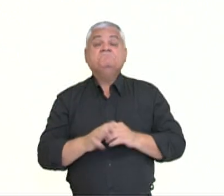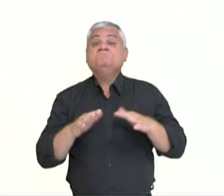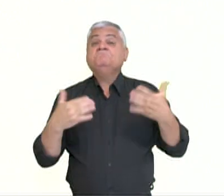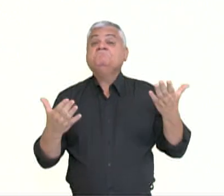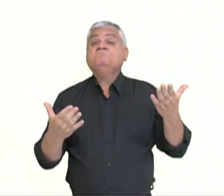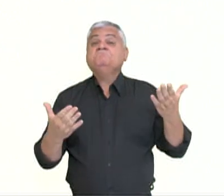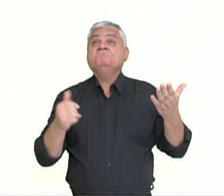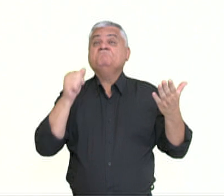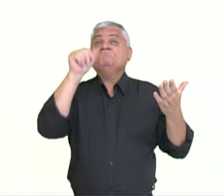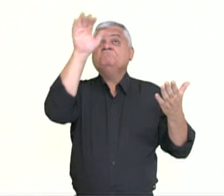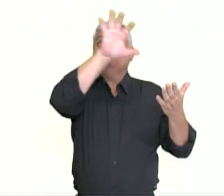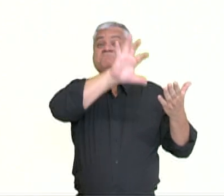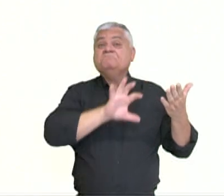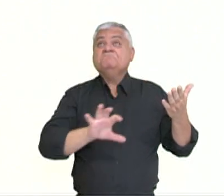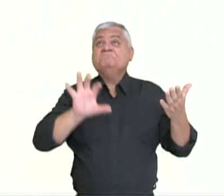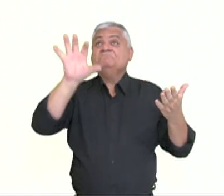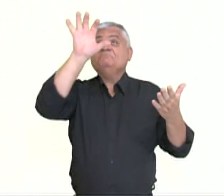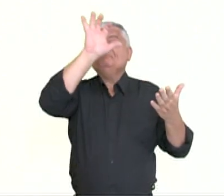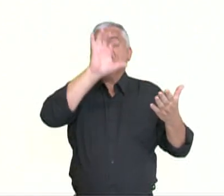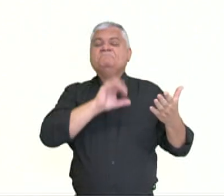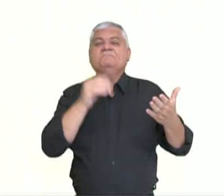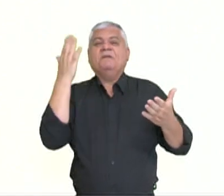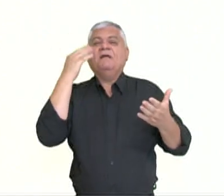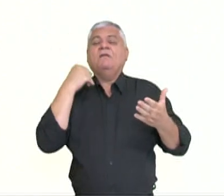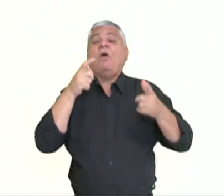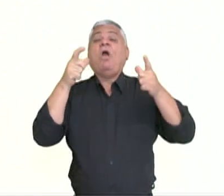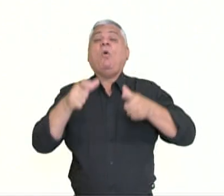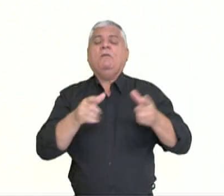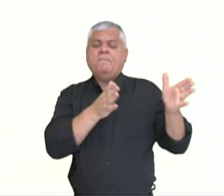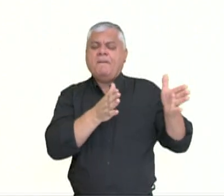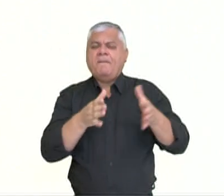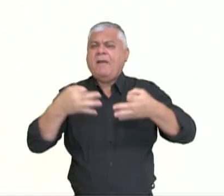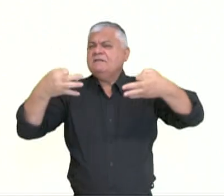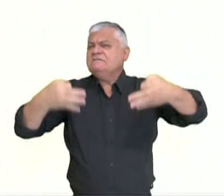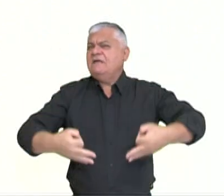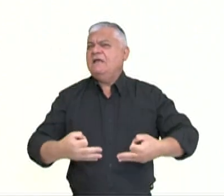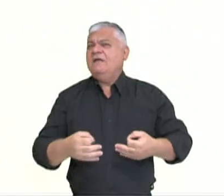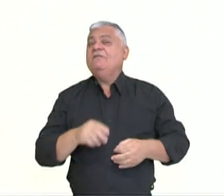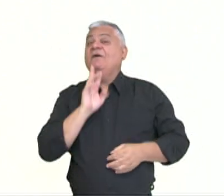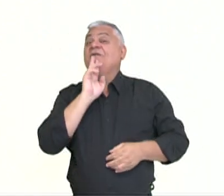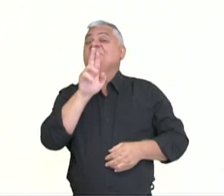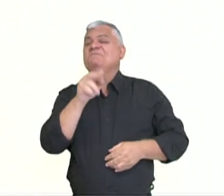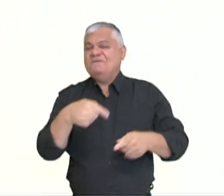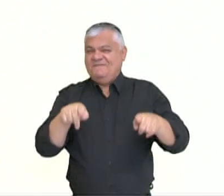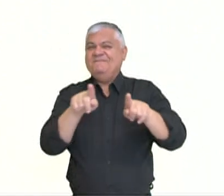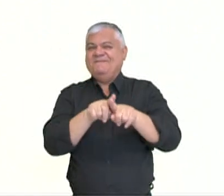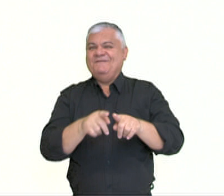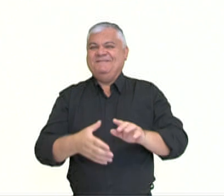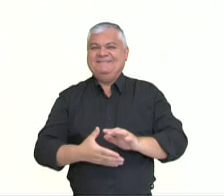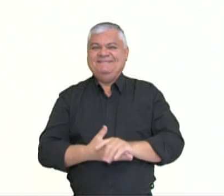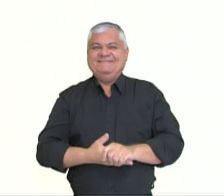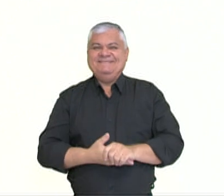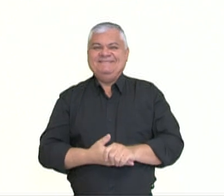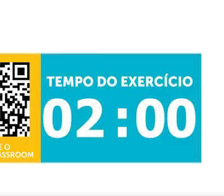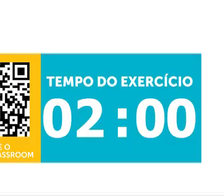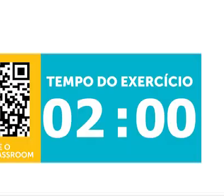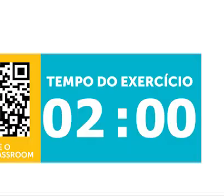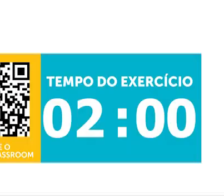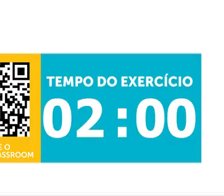do Brasil tem as estações do ano bem definidas? Falamos sobre ele agora há pouco. Responda, a gente já volta para corrigir.